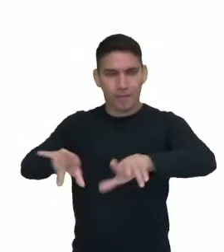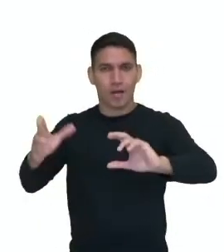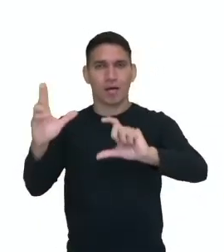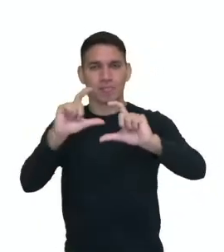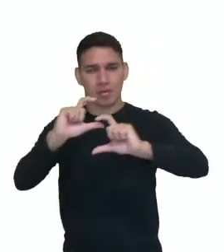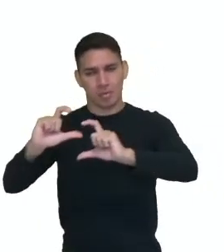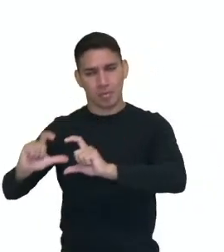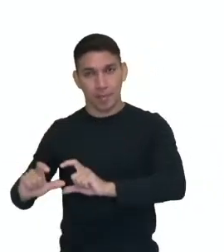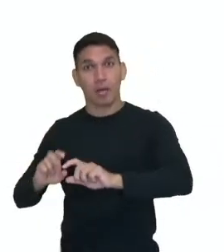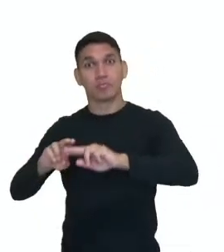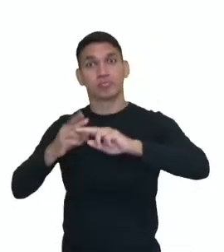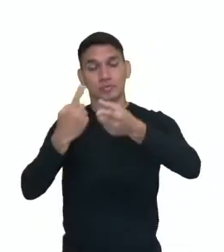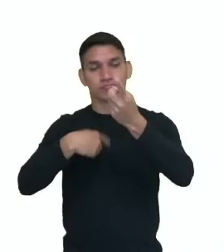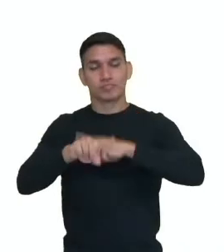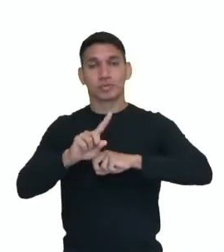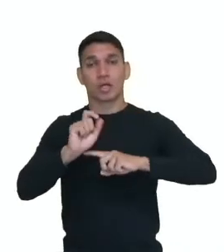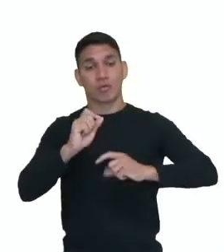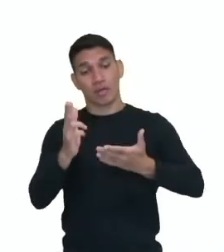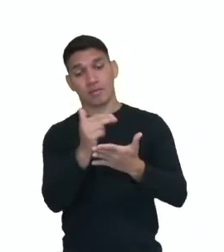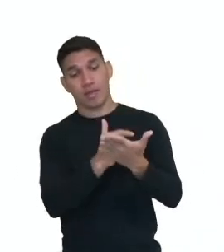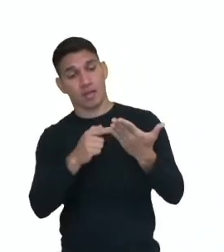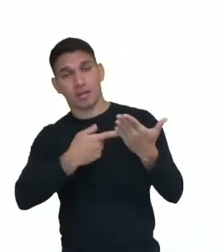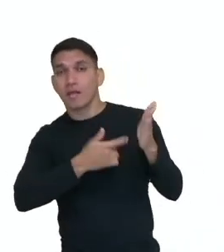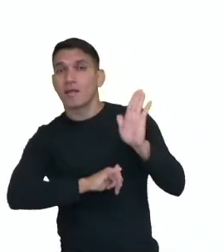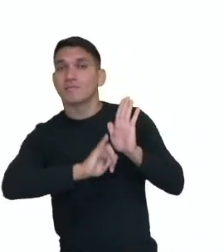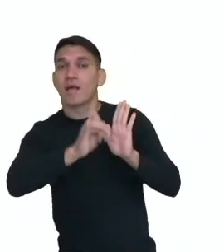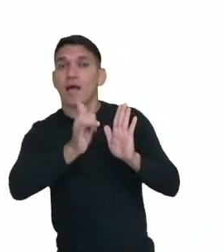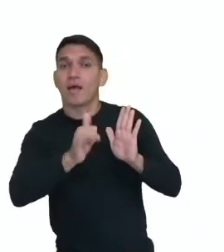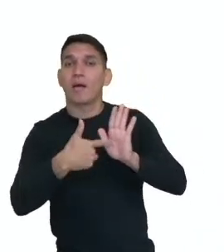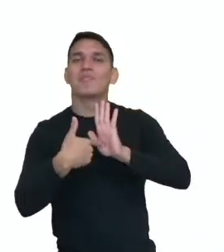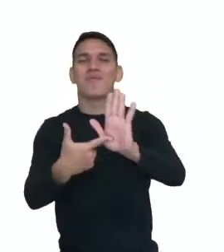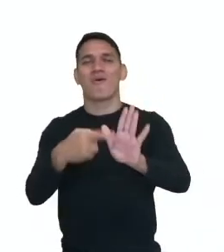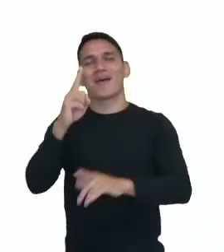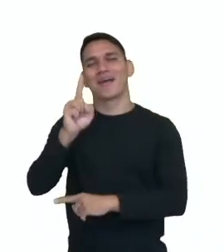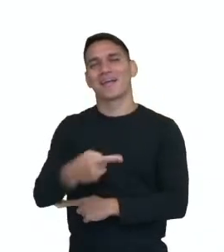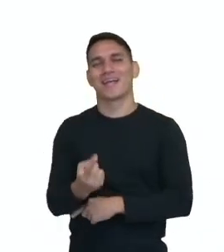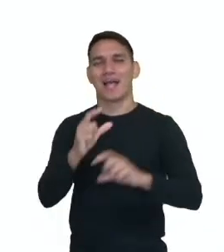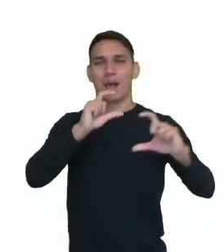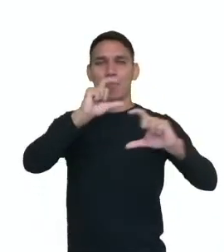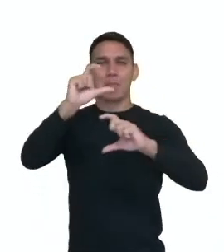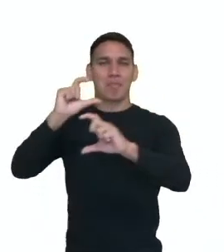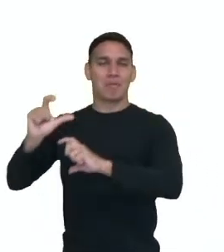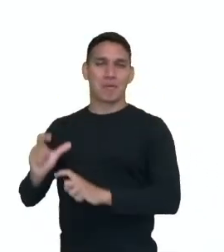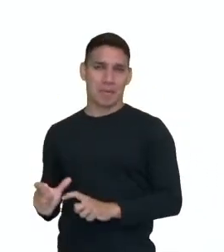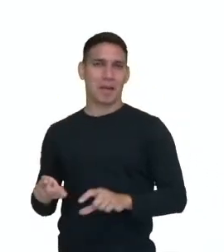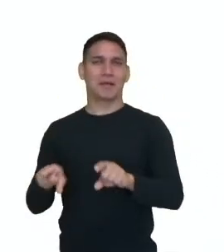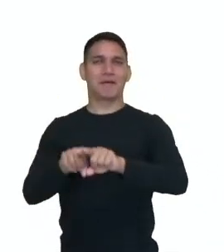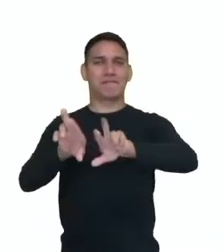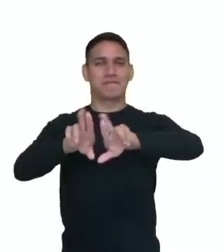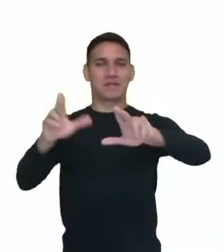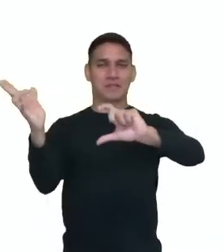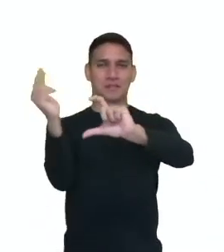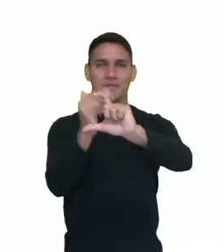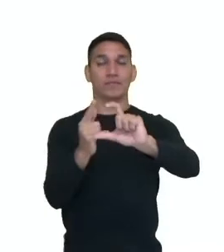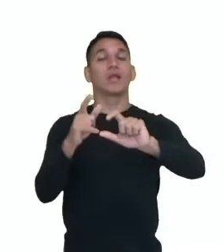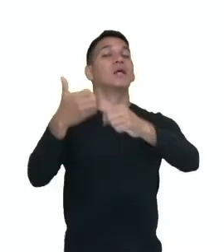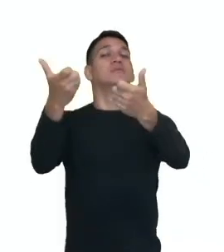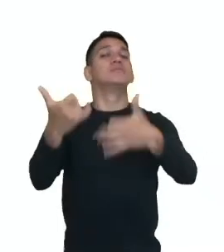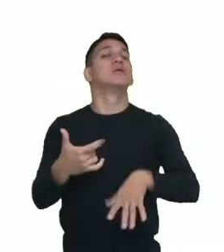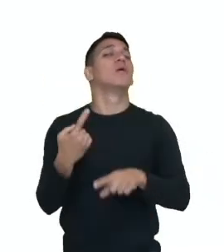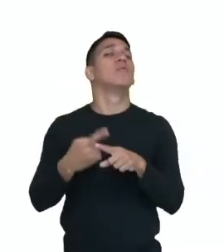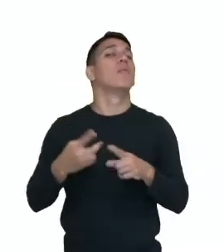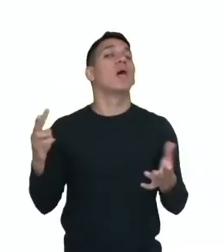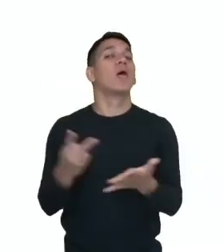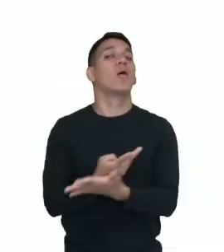desenho passasse a ser narrativo, revelando-se em quadrinhos, charges e cartoons. Justifique a ocorrência